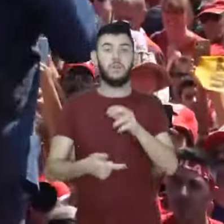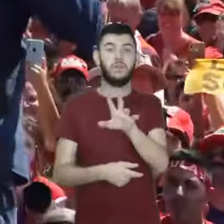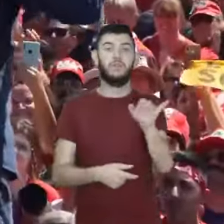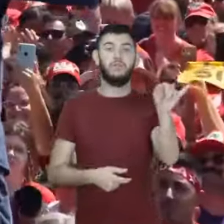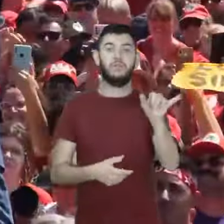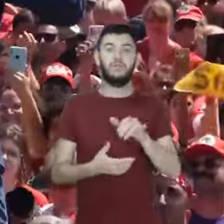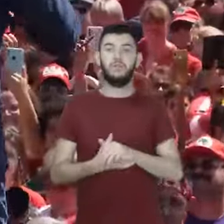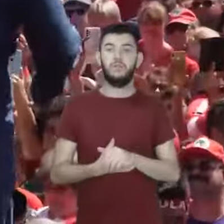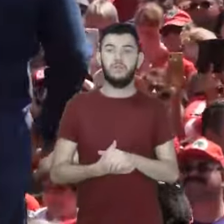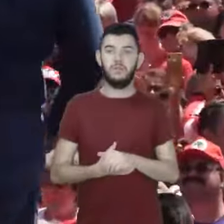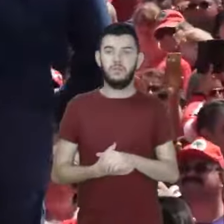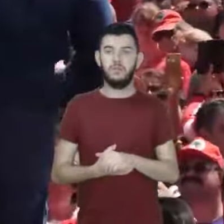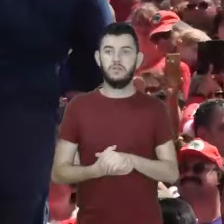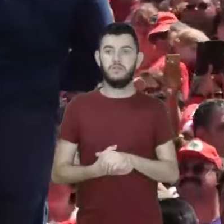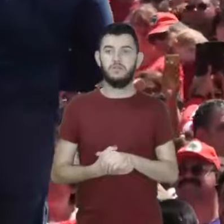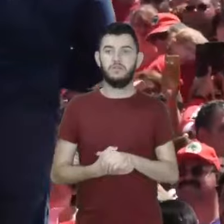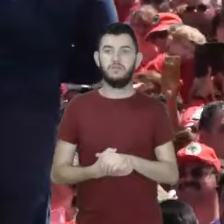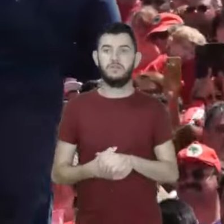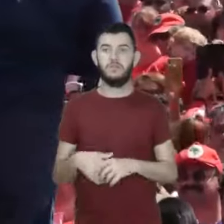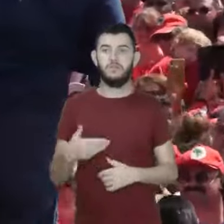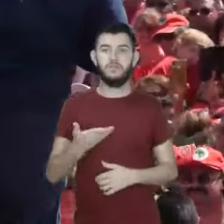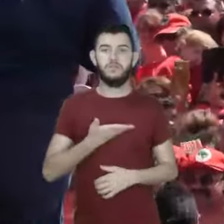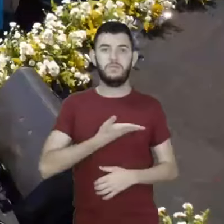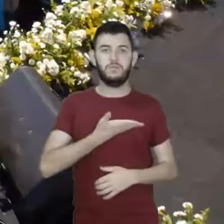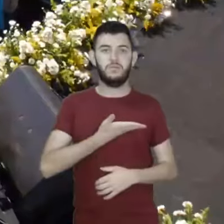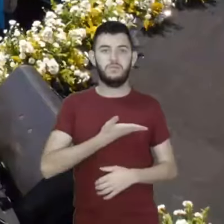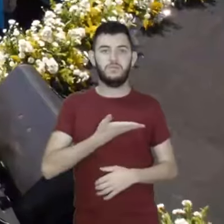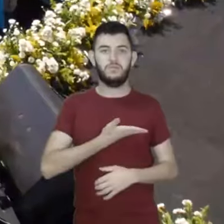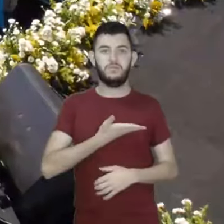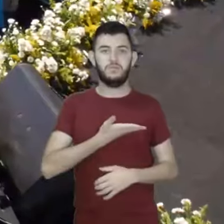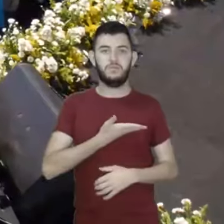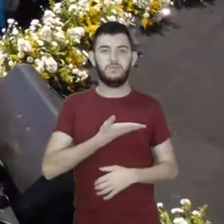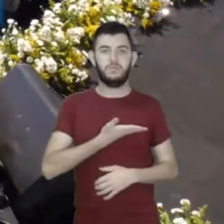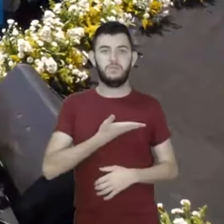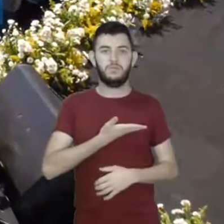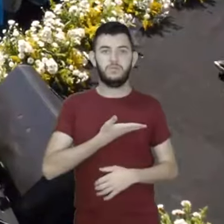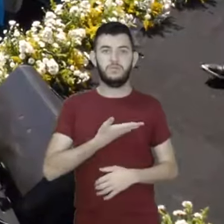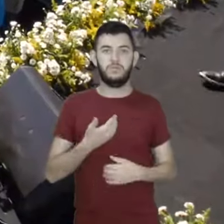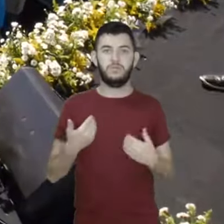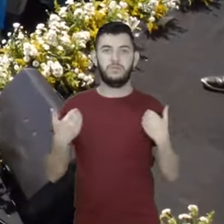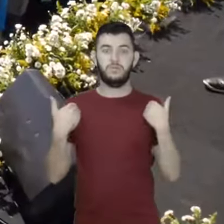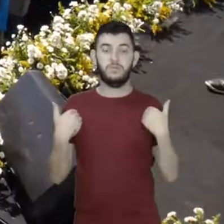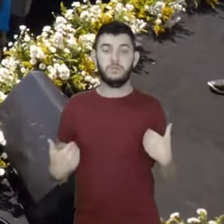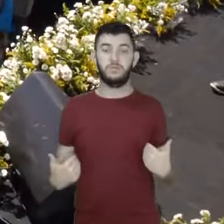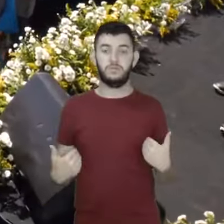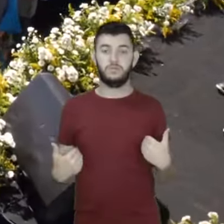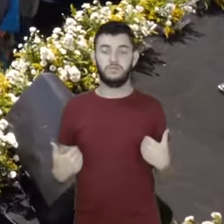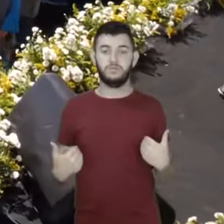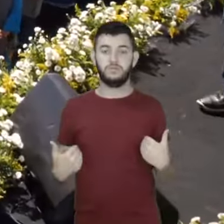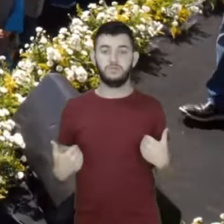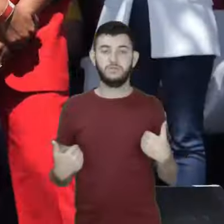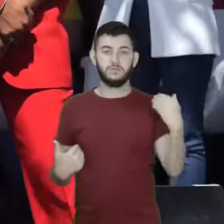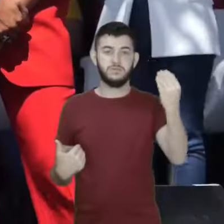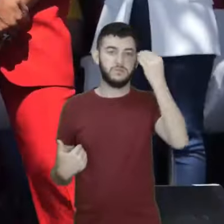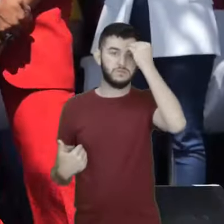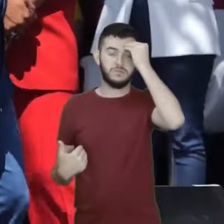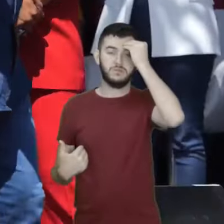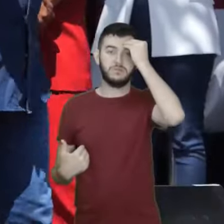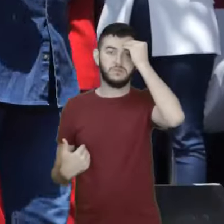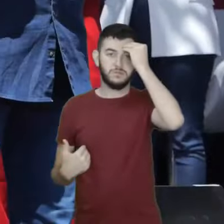companheiros e companheiras, eu tenho consciência do que nós fizemos